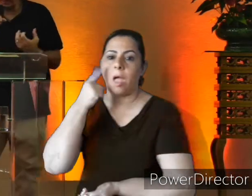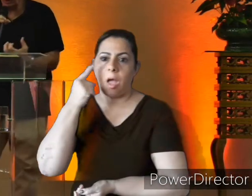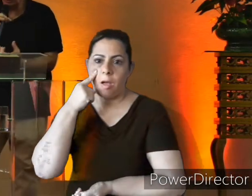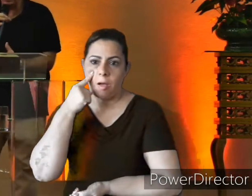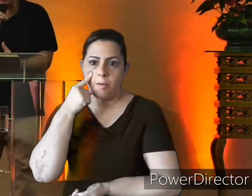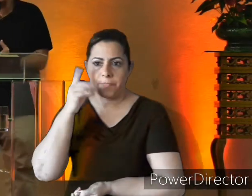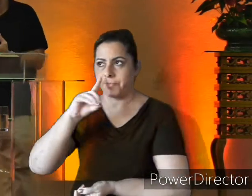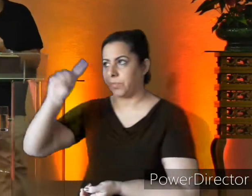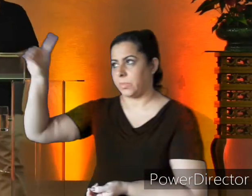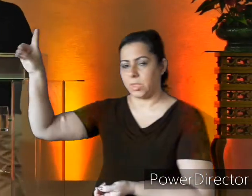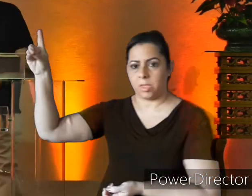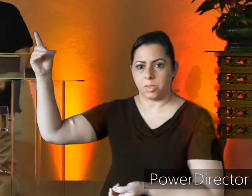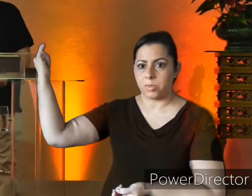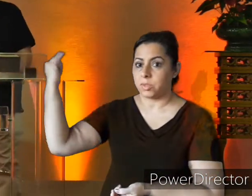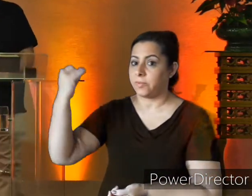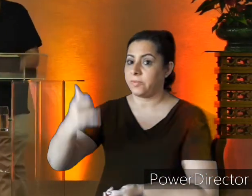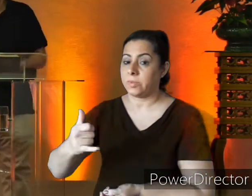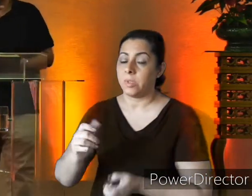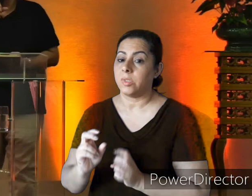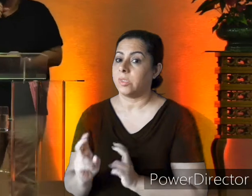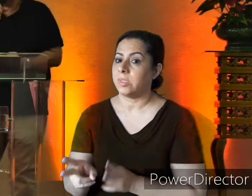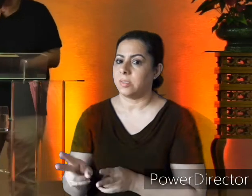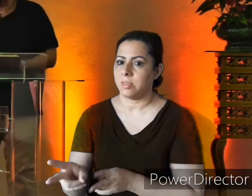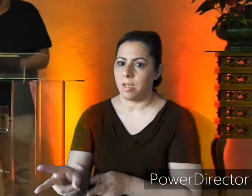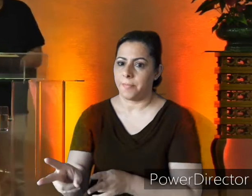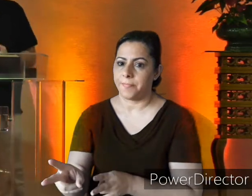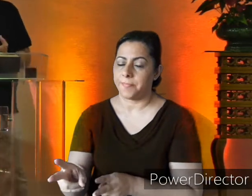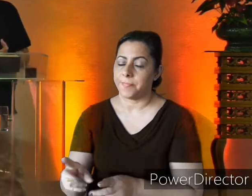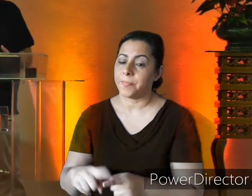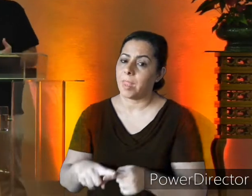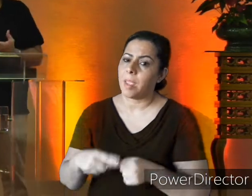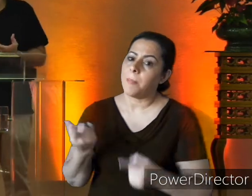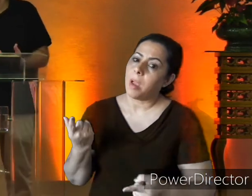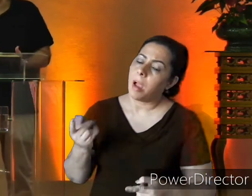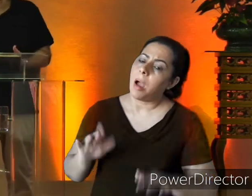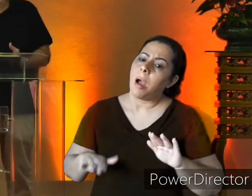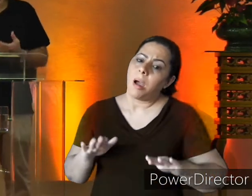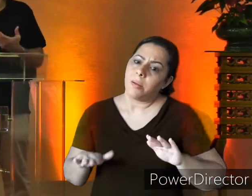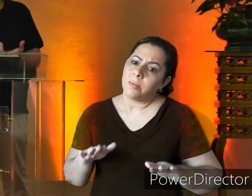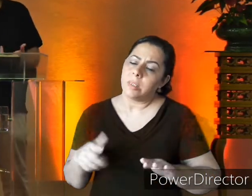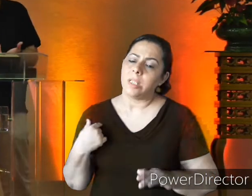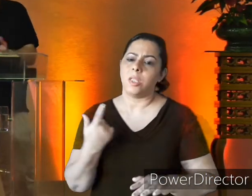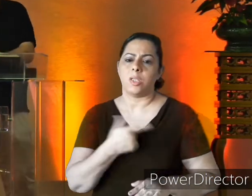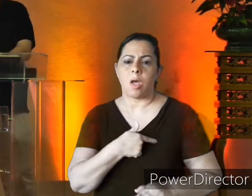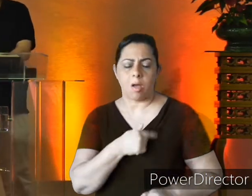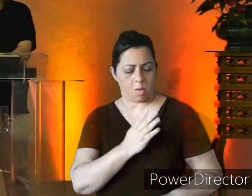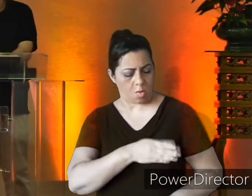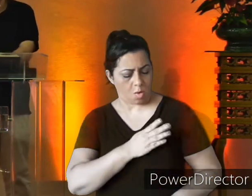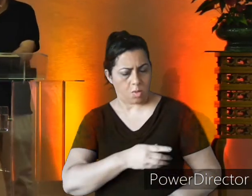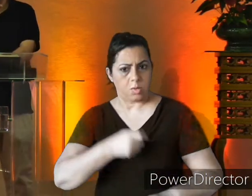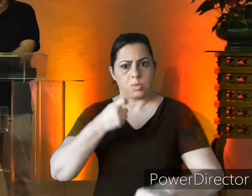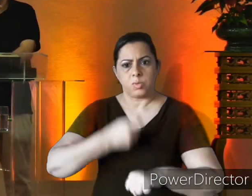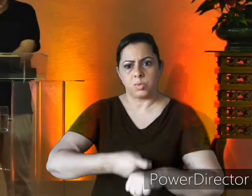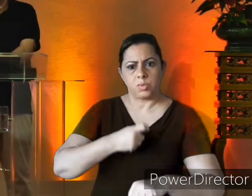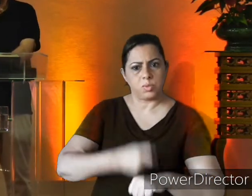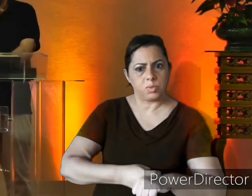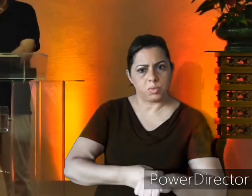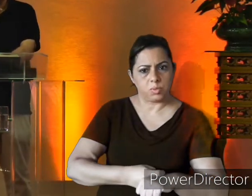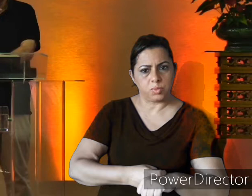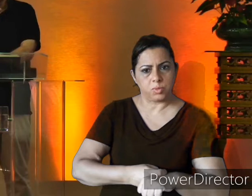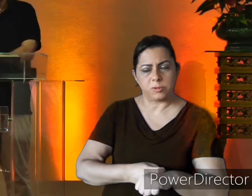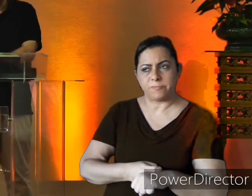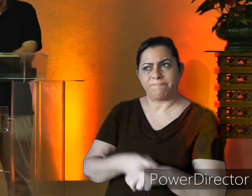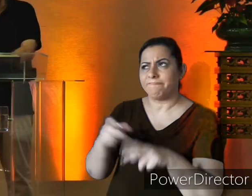o coração endurece de tal maneira, que muitos deixam de ouvir a voz do Espírito Santo de